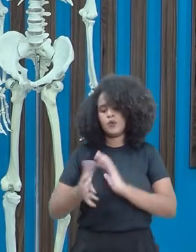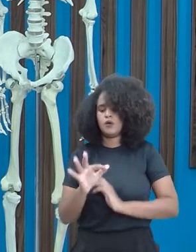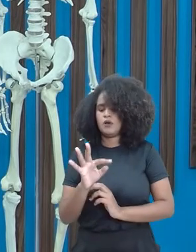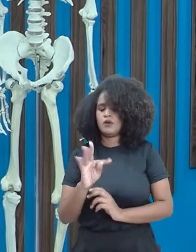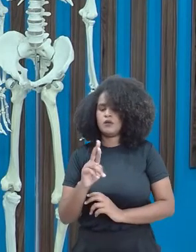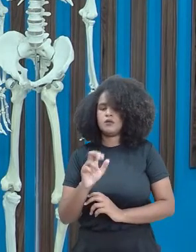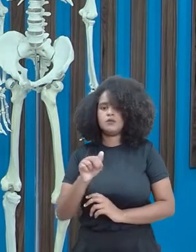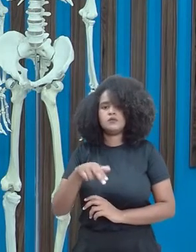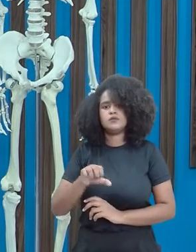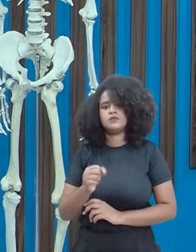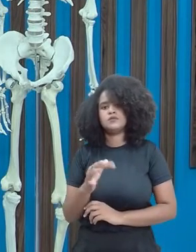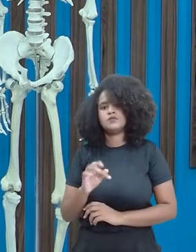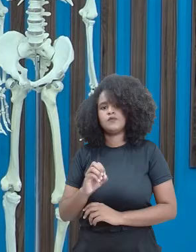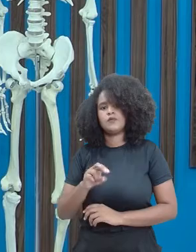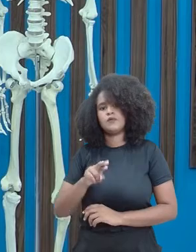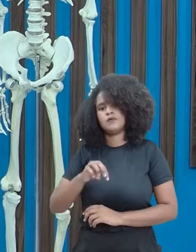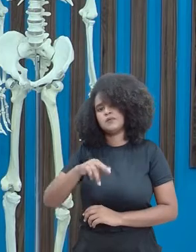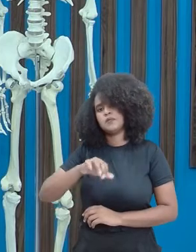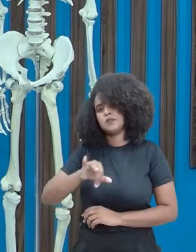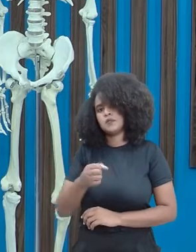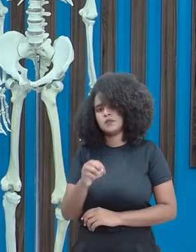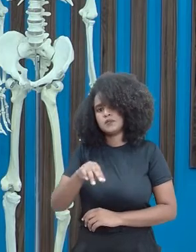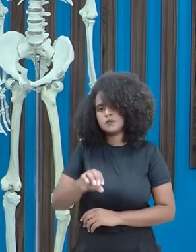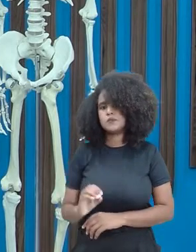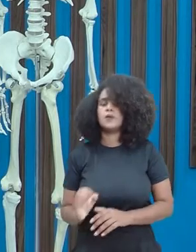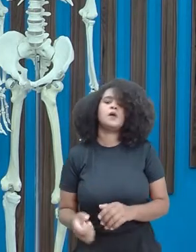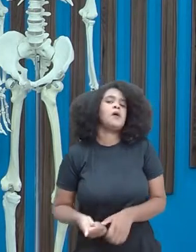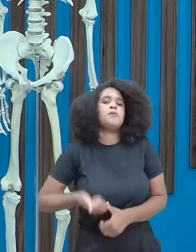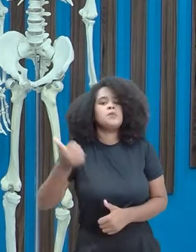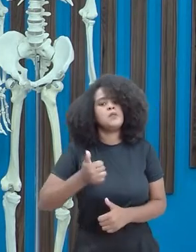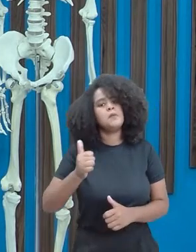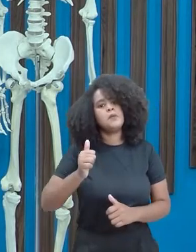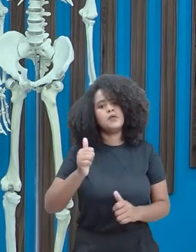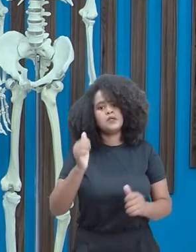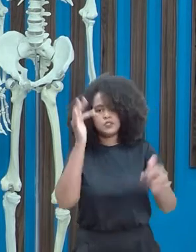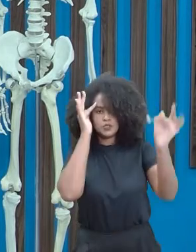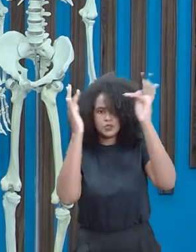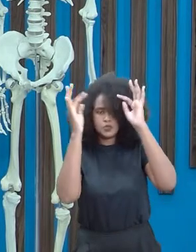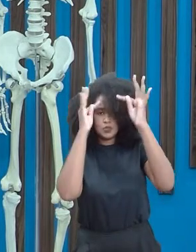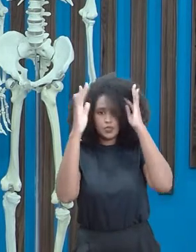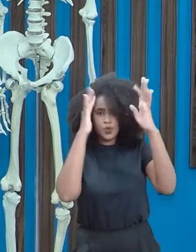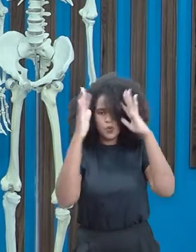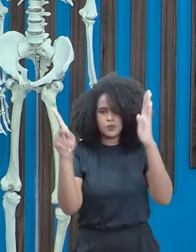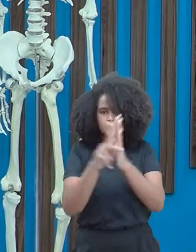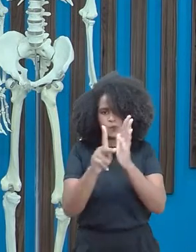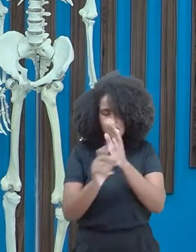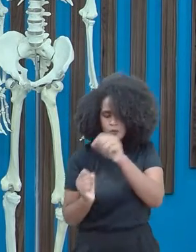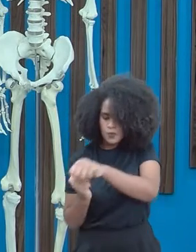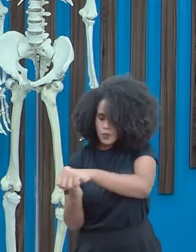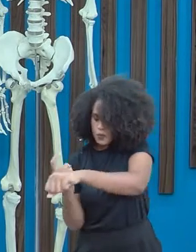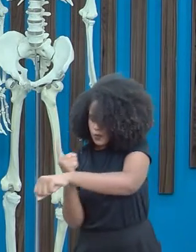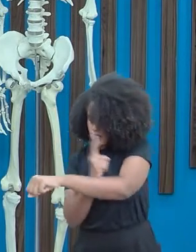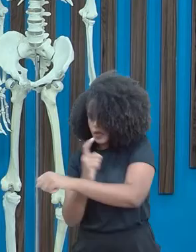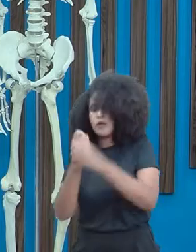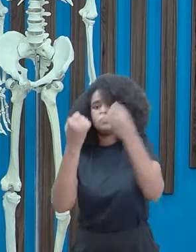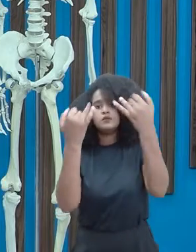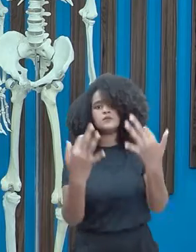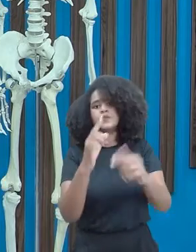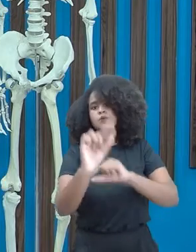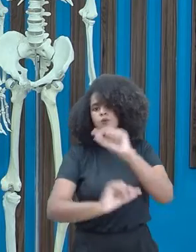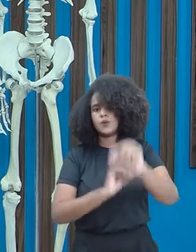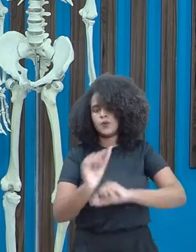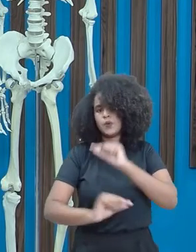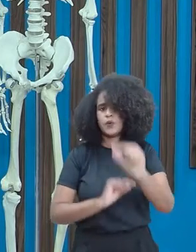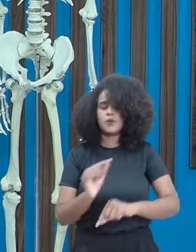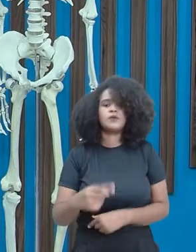que as primeiras ideias evolutivas. E aí nós temos o seguinte, que os seres conhecidos nem